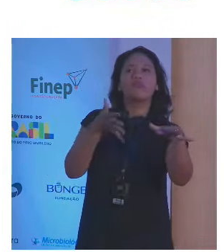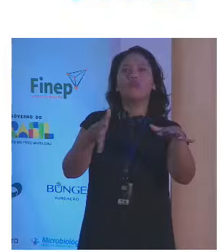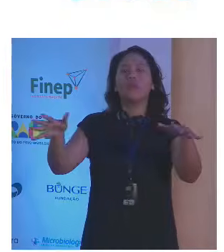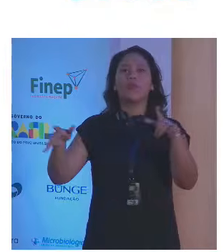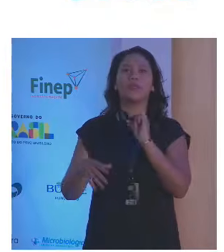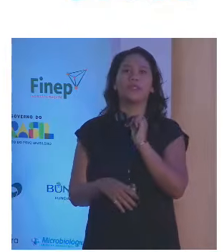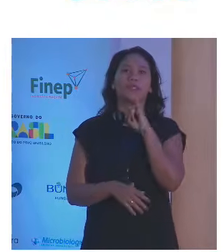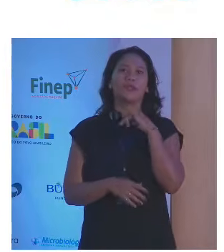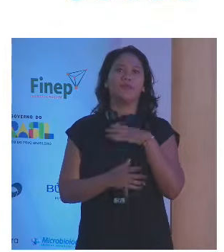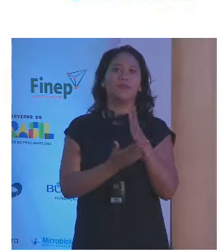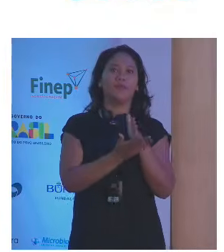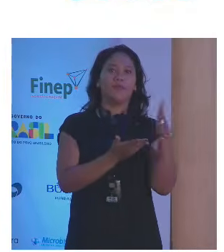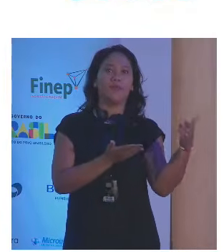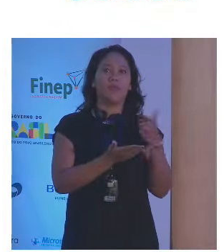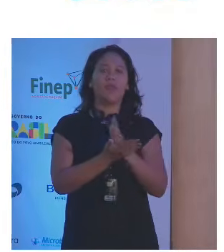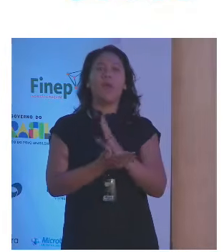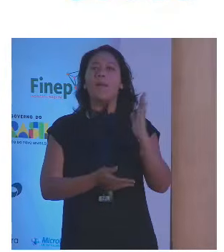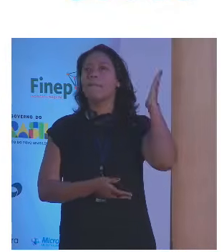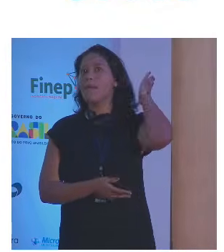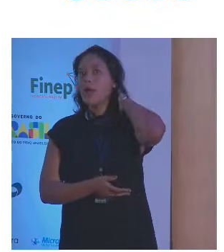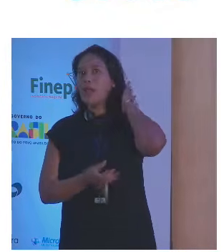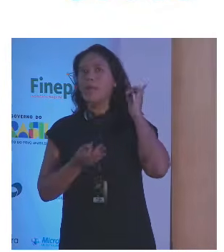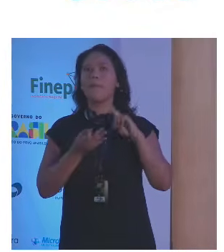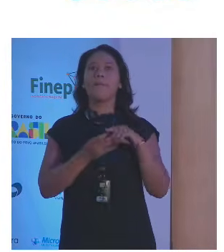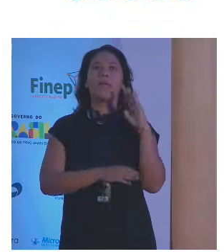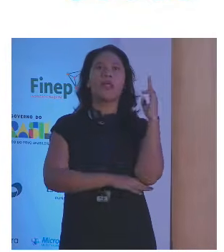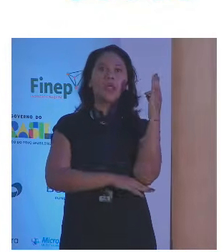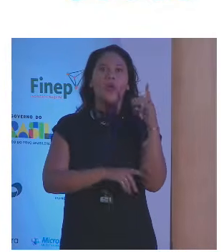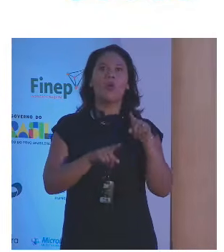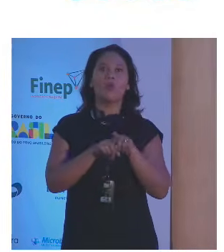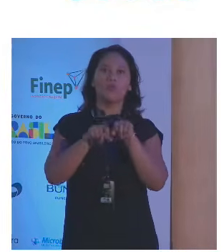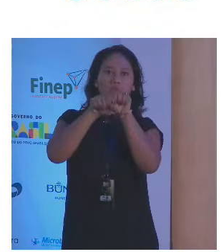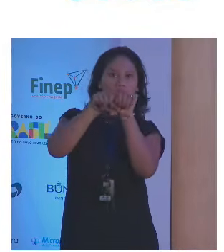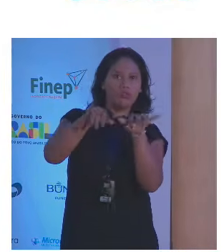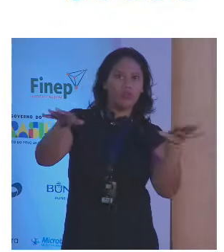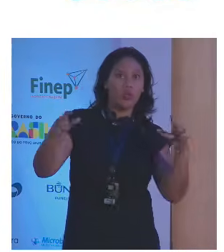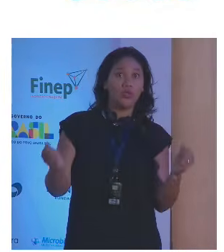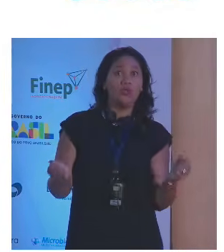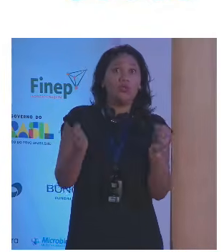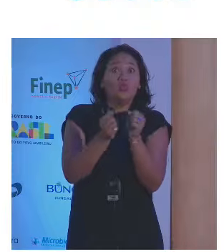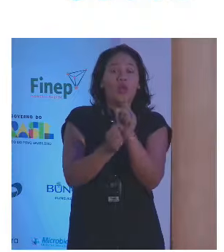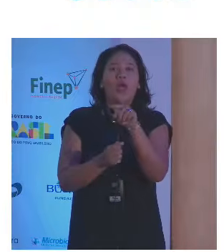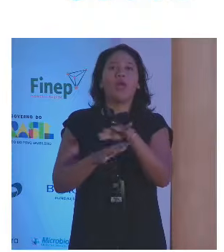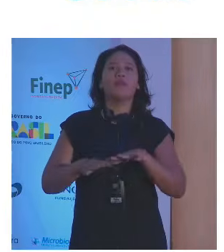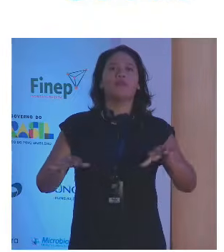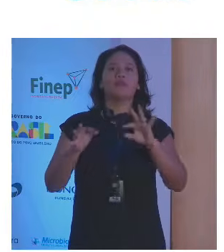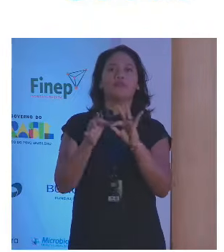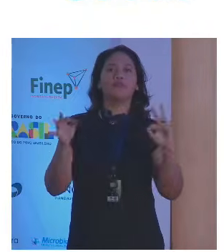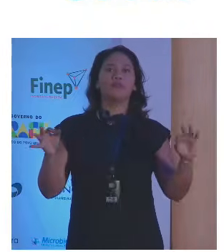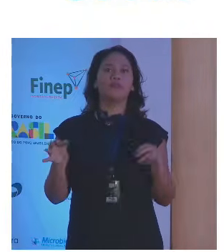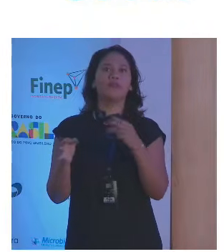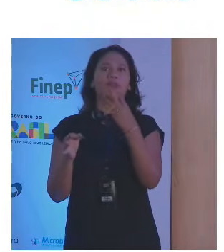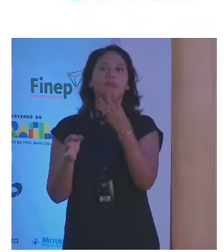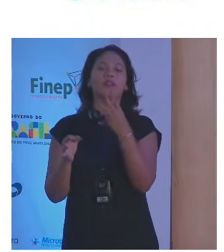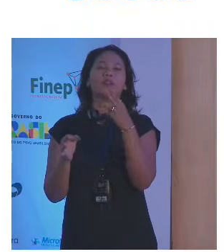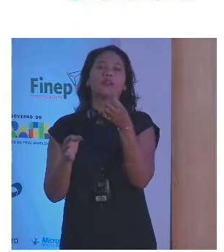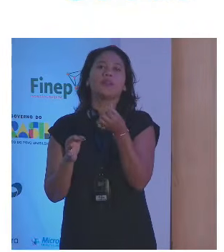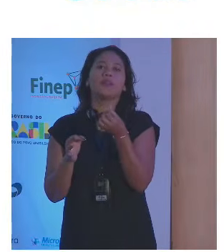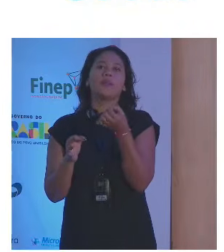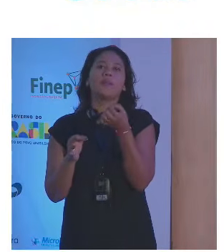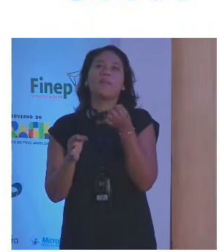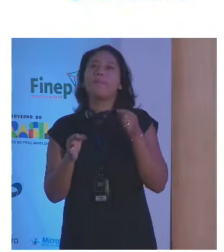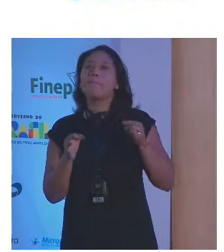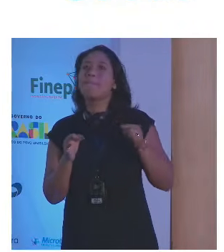pegar essas duas, a Pará, Maranhão e a Foz do Amazonas, né, as duas juntas têm uma área de 360.000 quilômetros